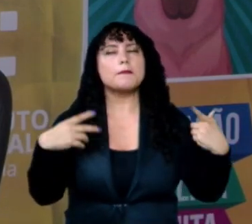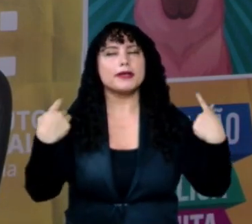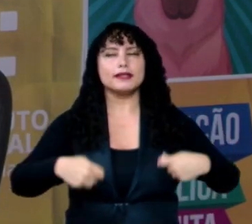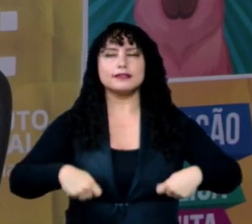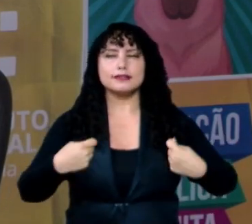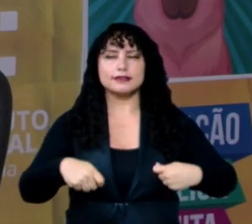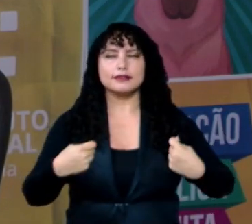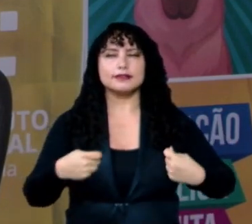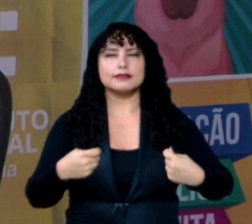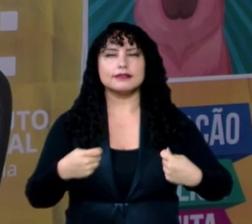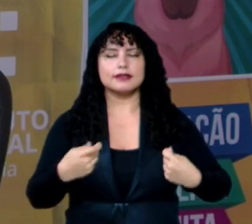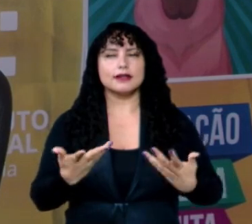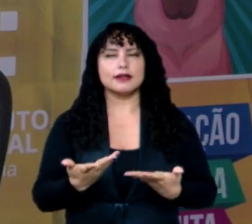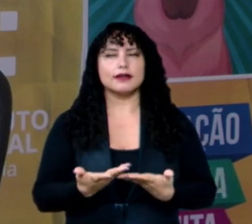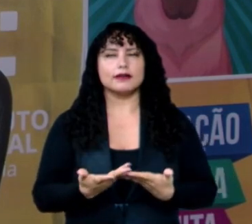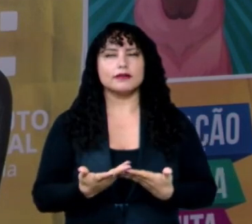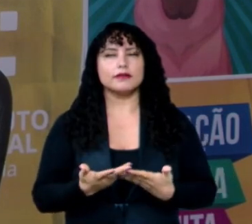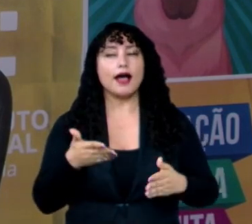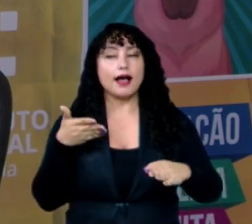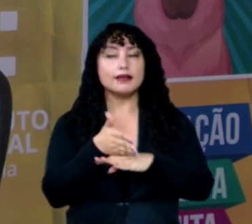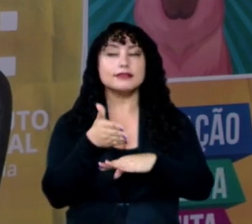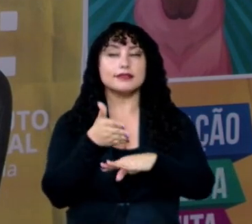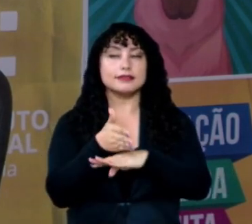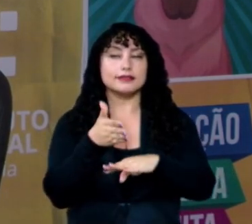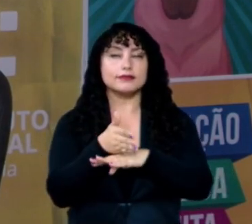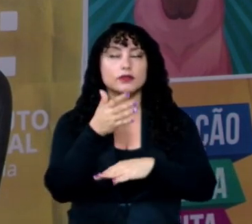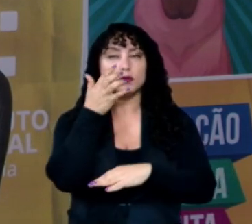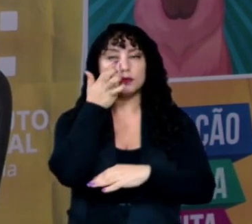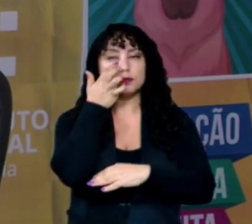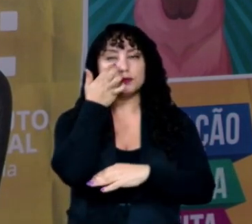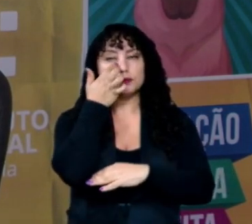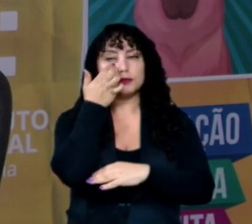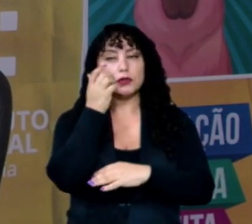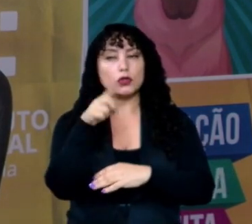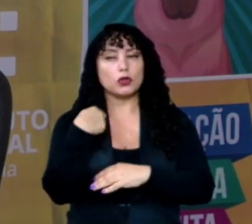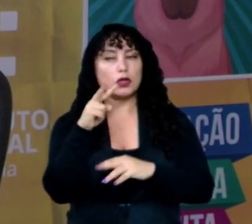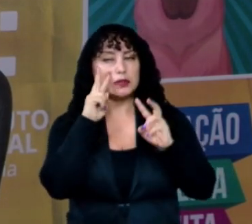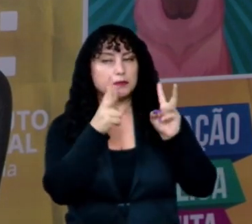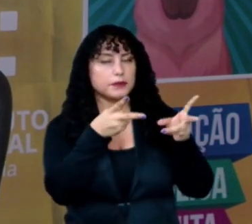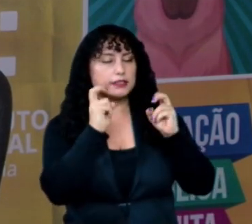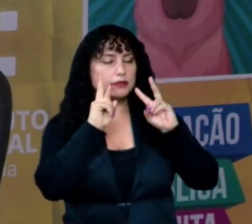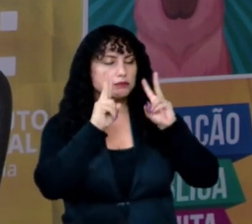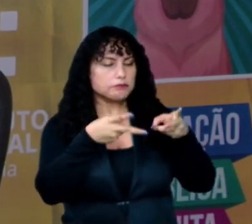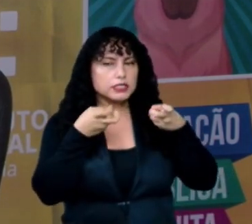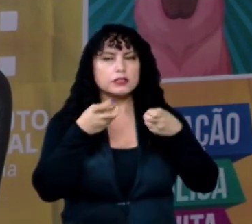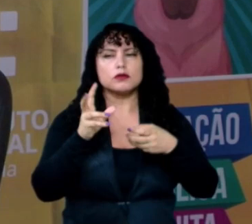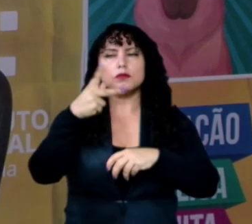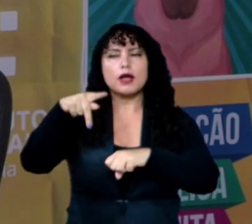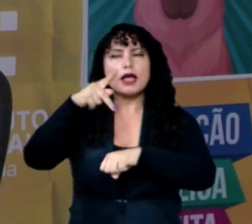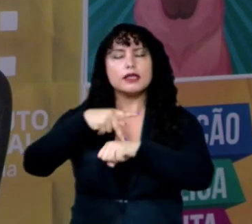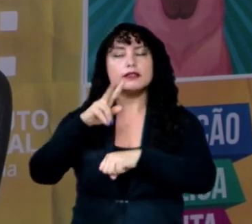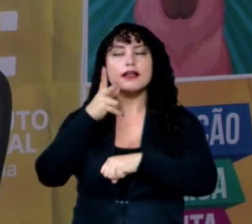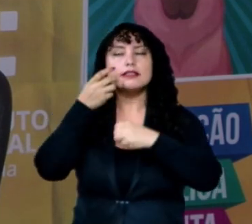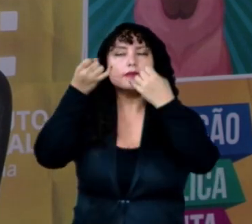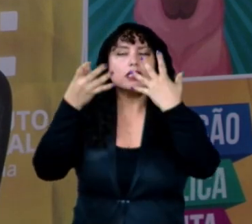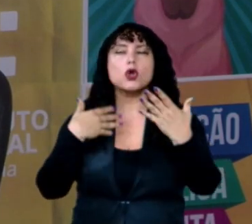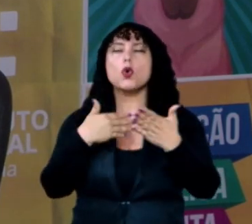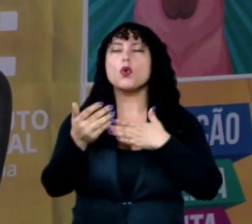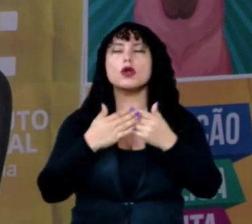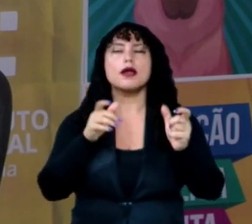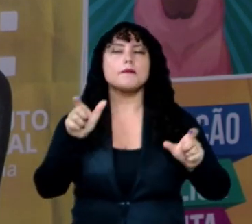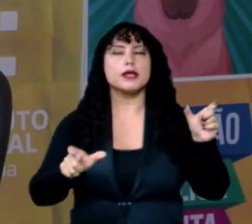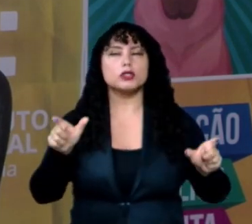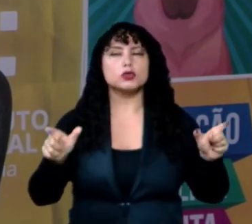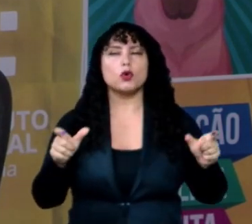deve ser acessível. Então, se a gente olhar para dentro de um país, o que a gente está dizendo é que qualquer